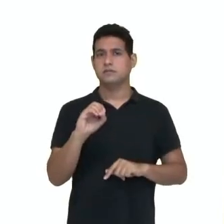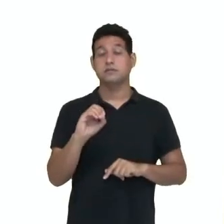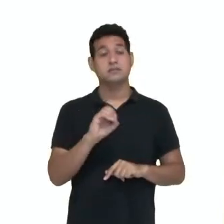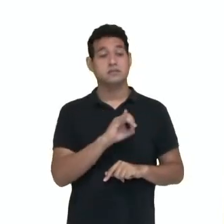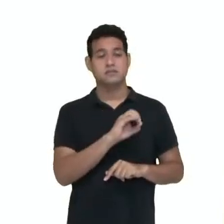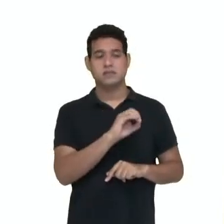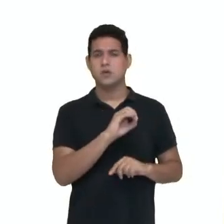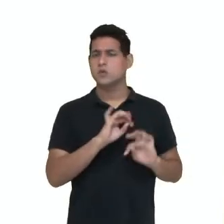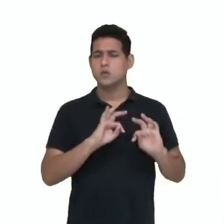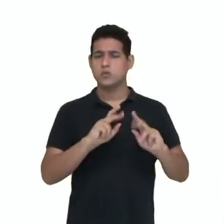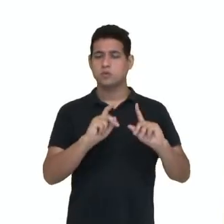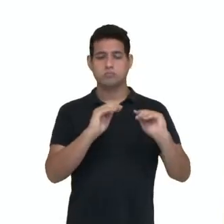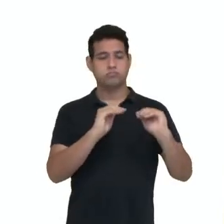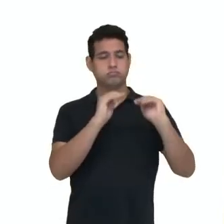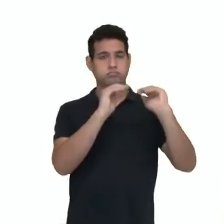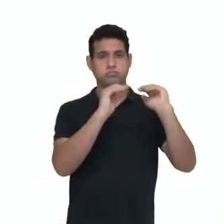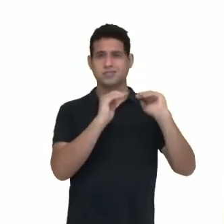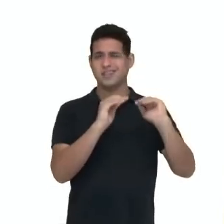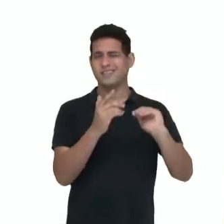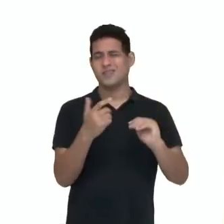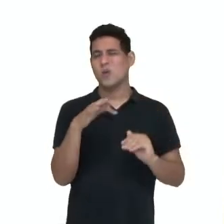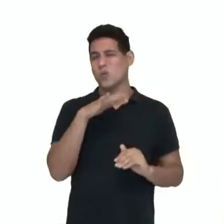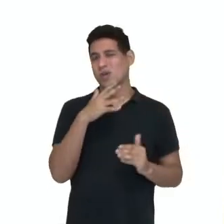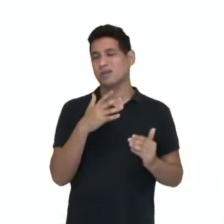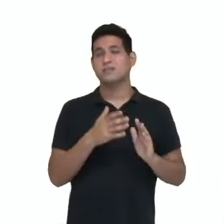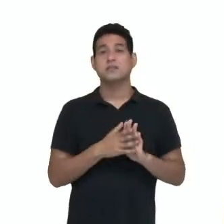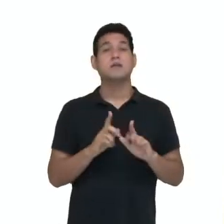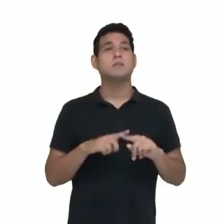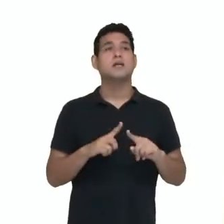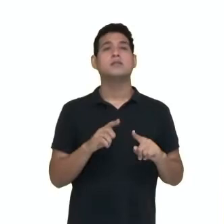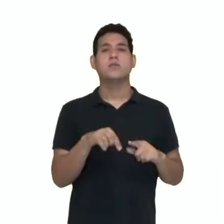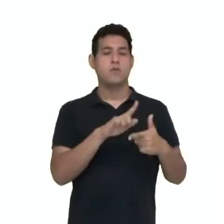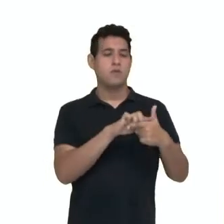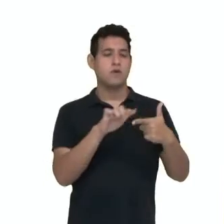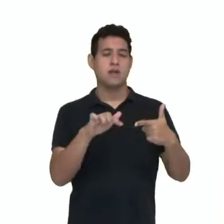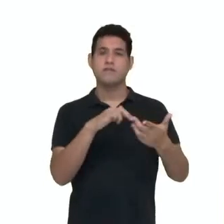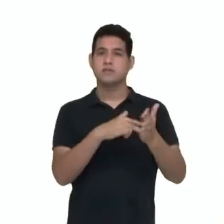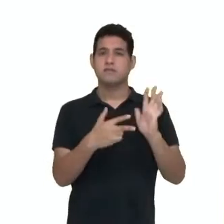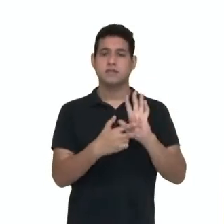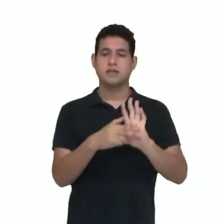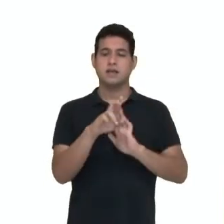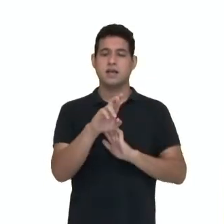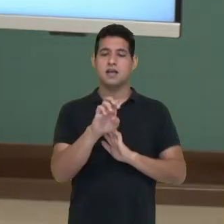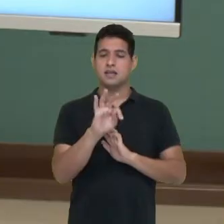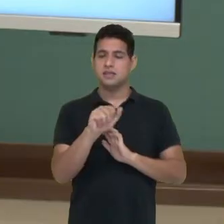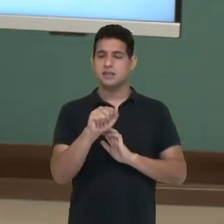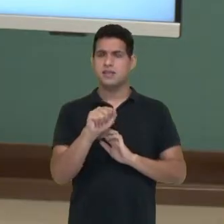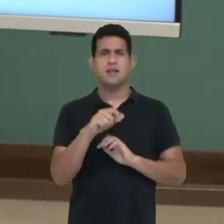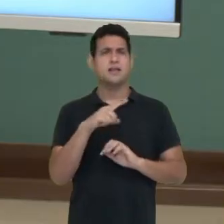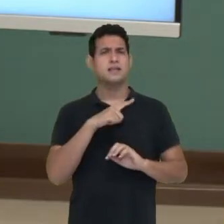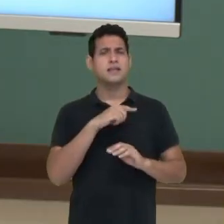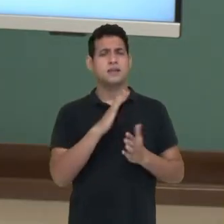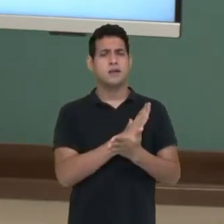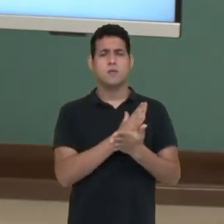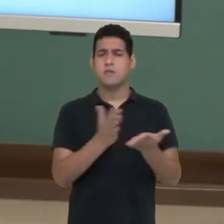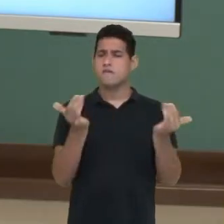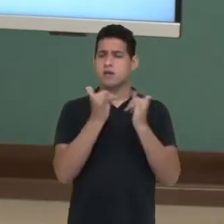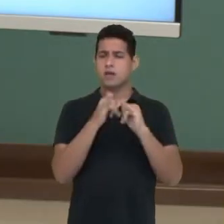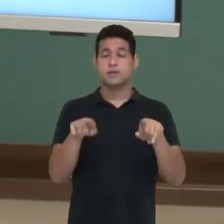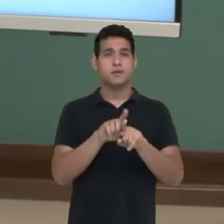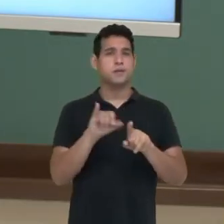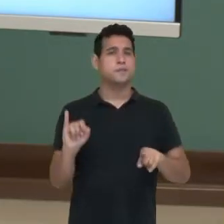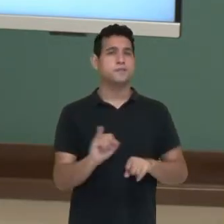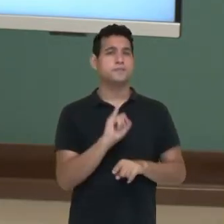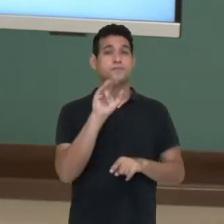zero, tudo some, fica sem graça. E o seu gráfico é uma reta. Então, nele encontramos informações importantes sobre